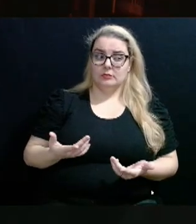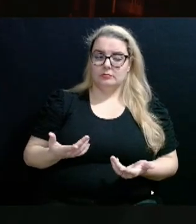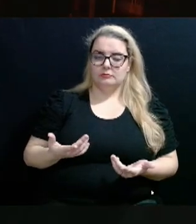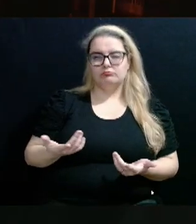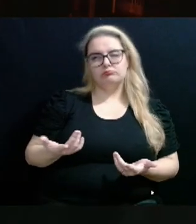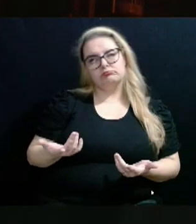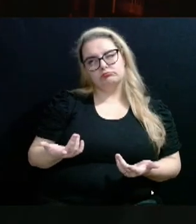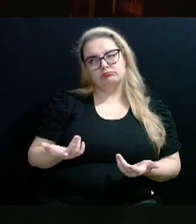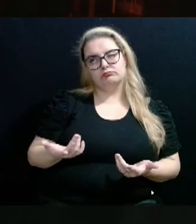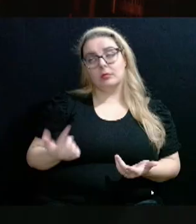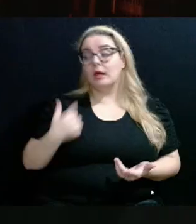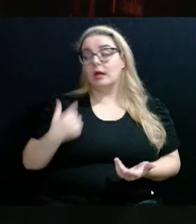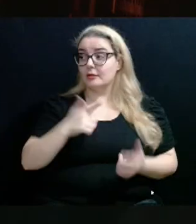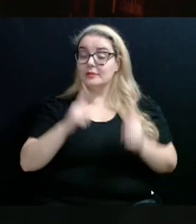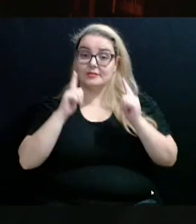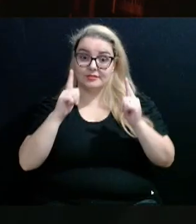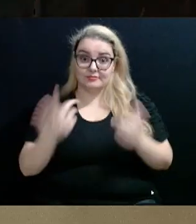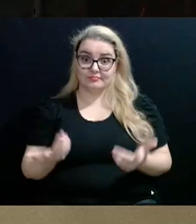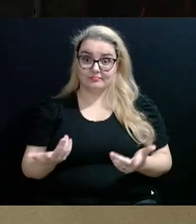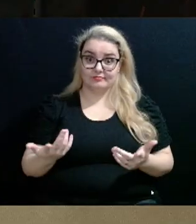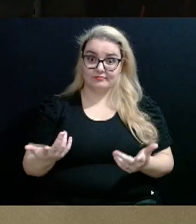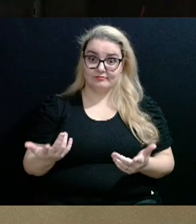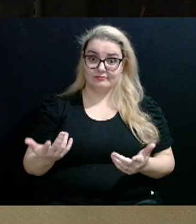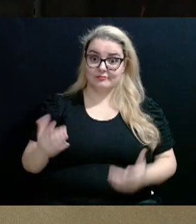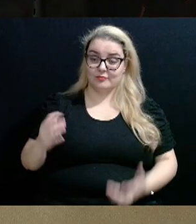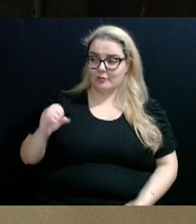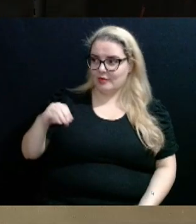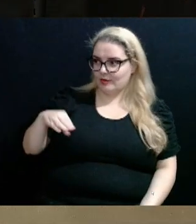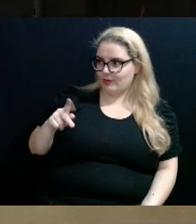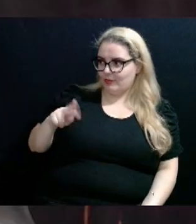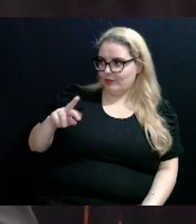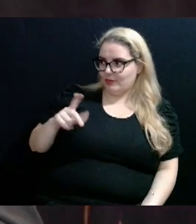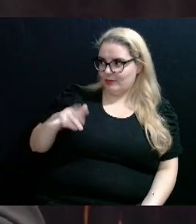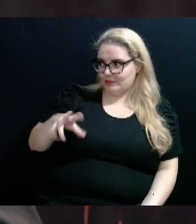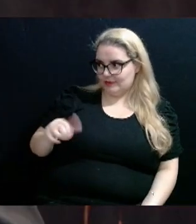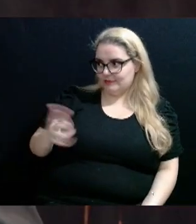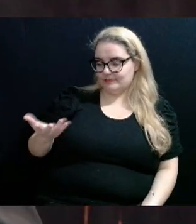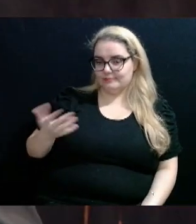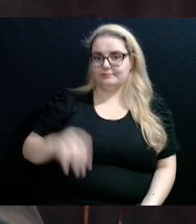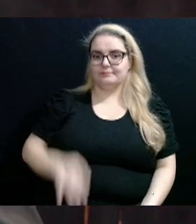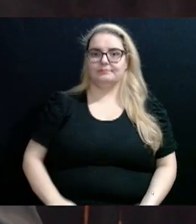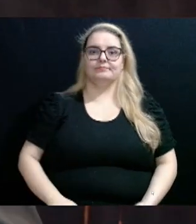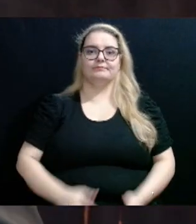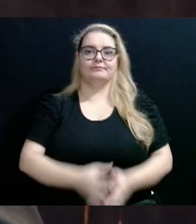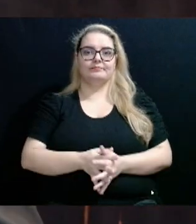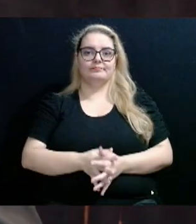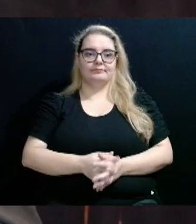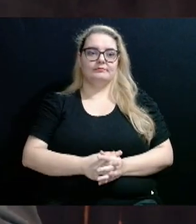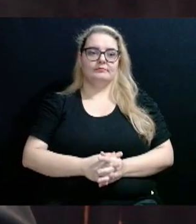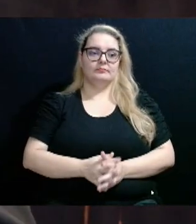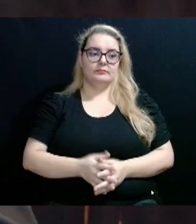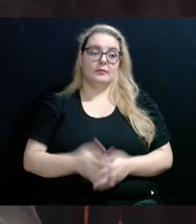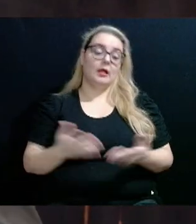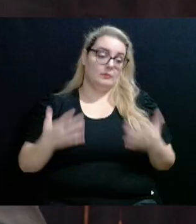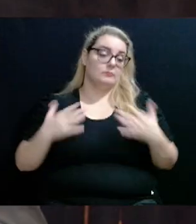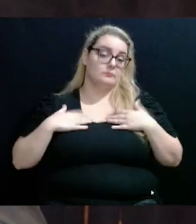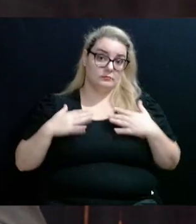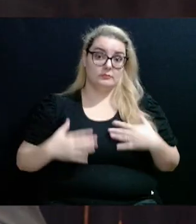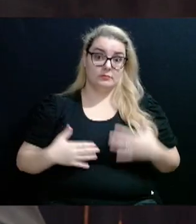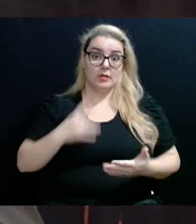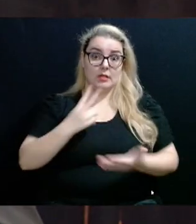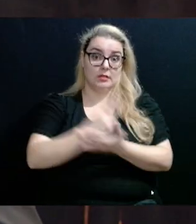em uma compulsão. Sim. O nosso corpo ele sempre vai procurar no extremo,